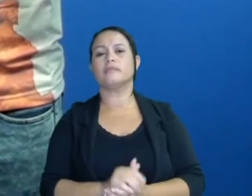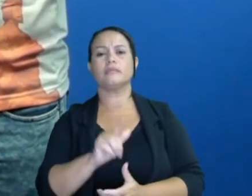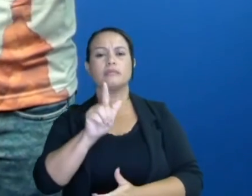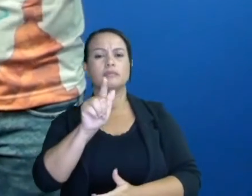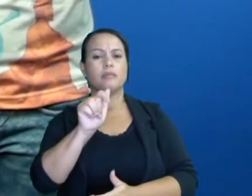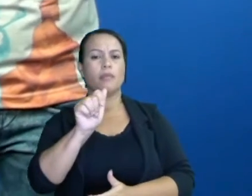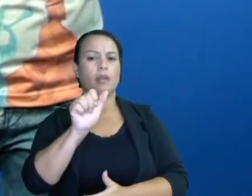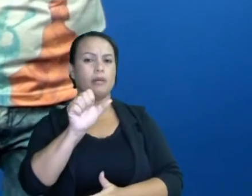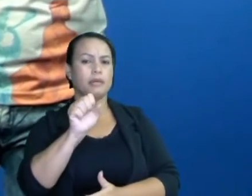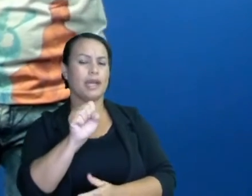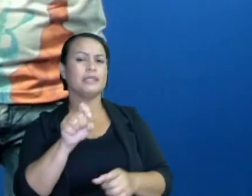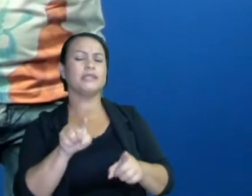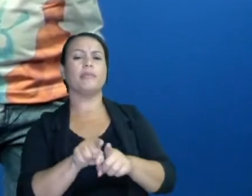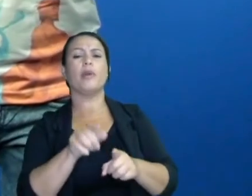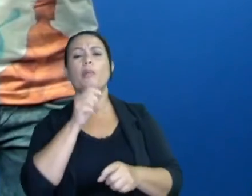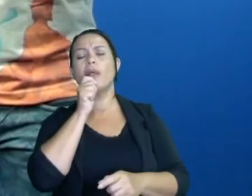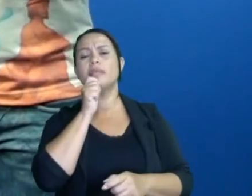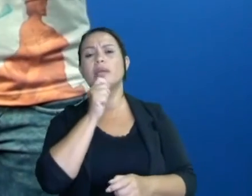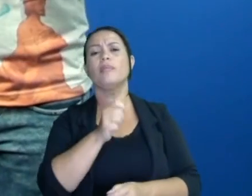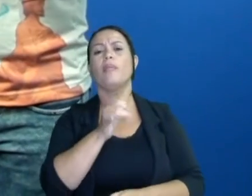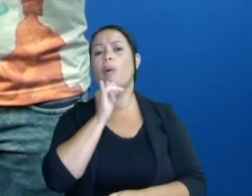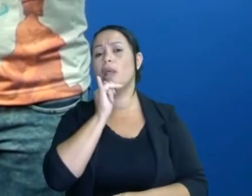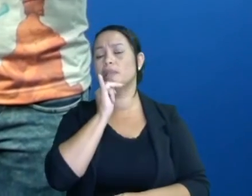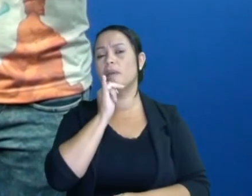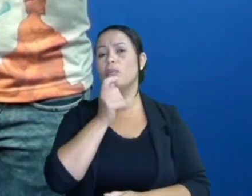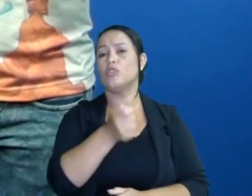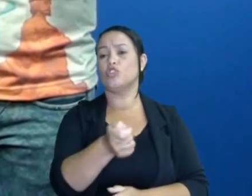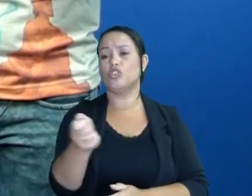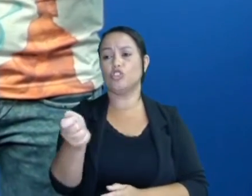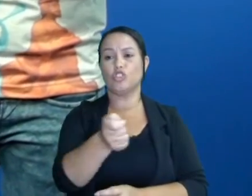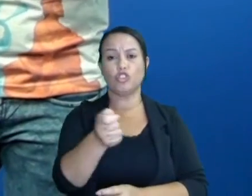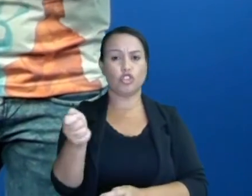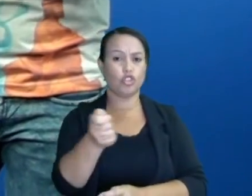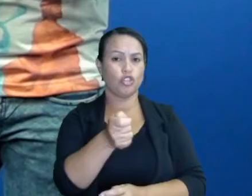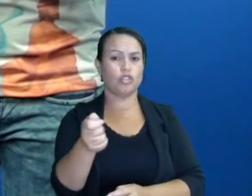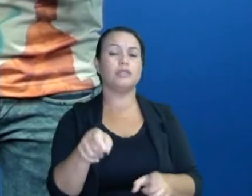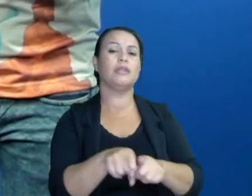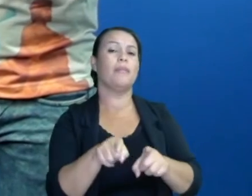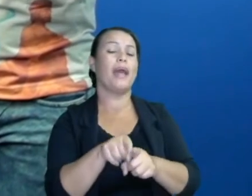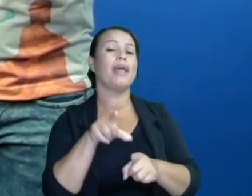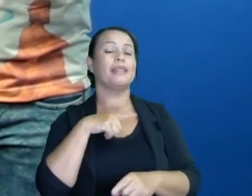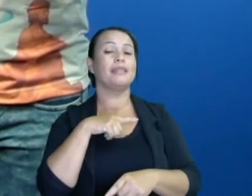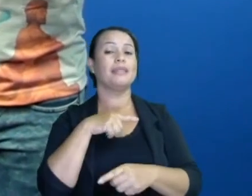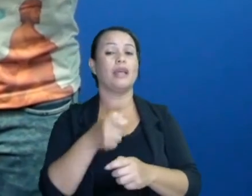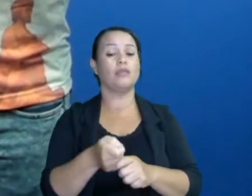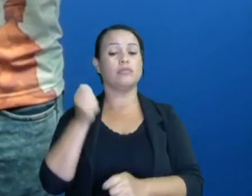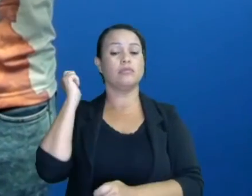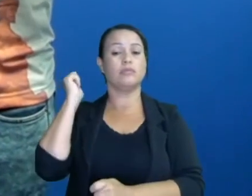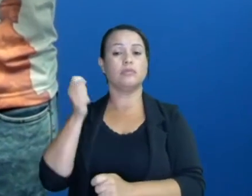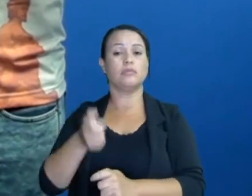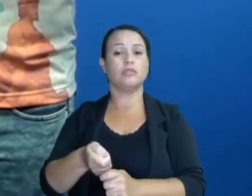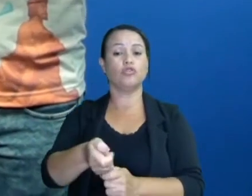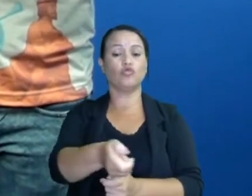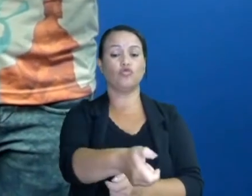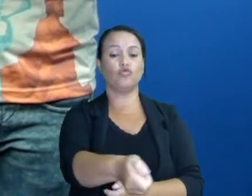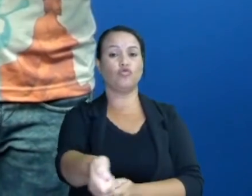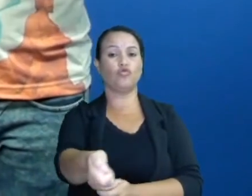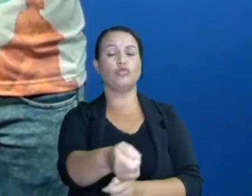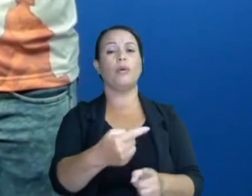na produção de extintores de incêndio. O gás que existe neles é o gás carbônico, porque ele é um gás que